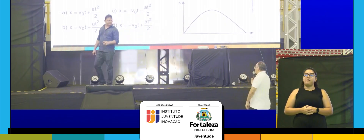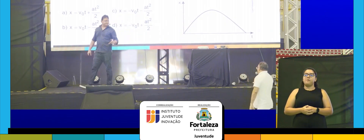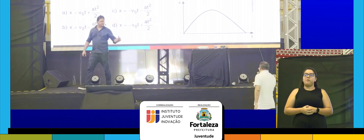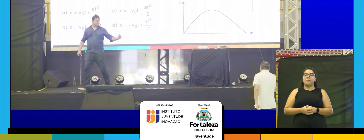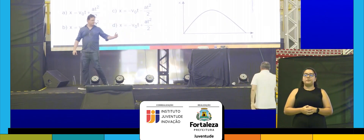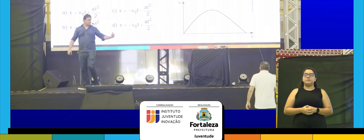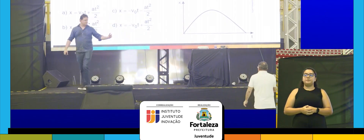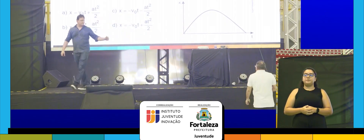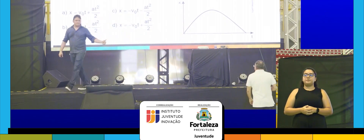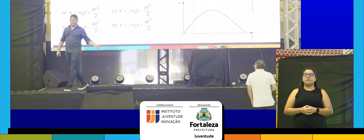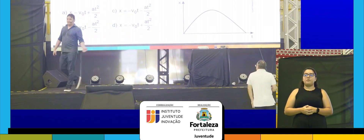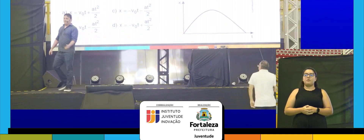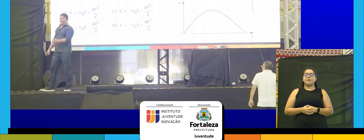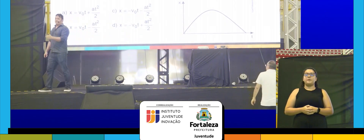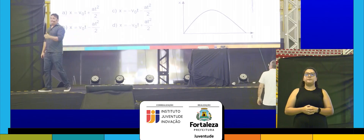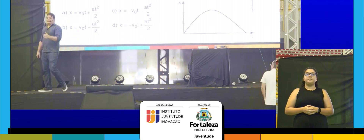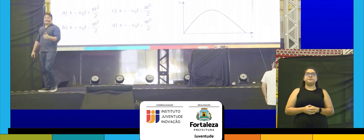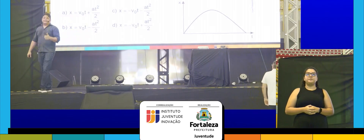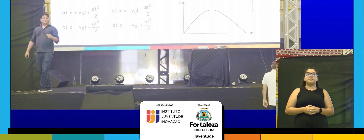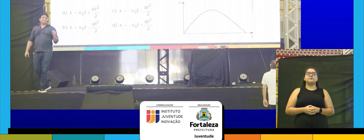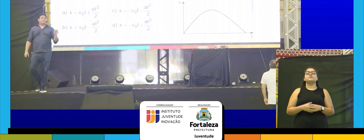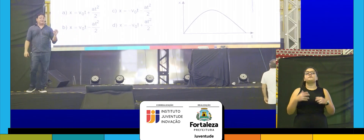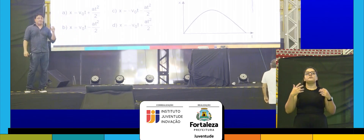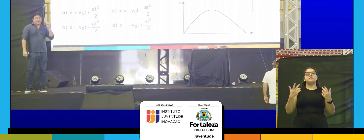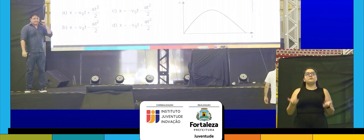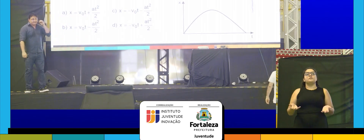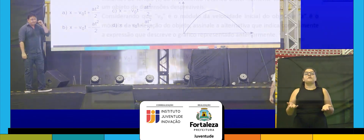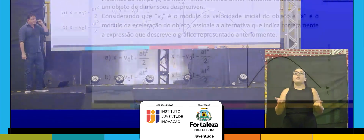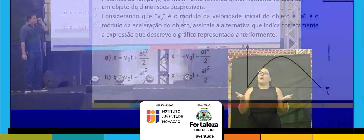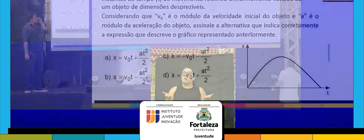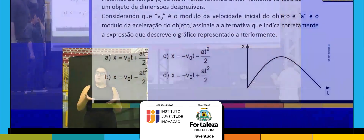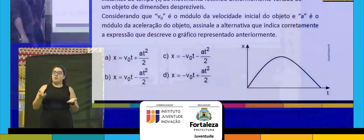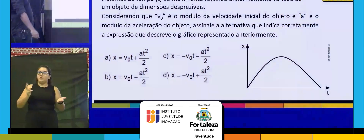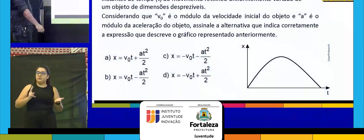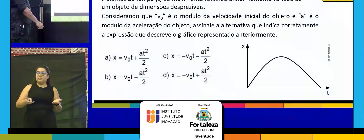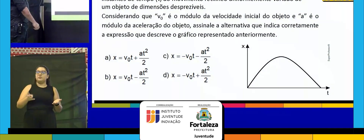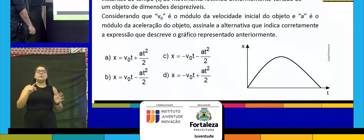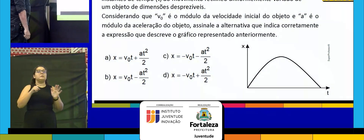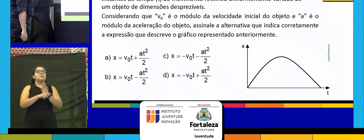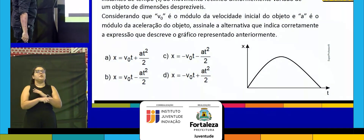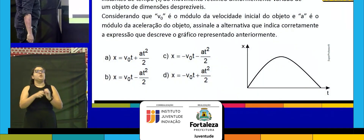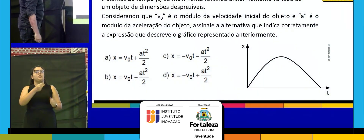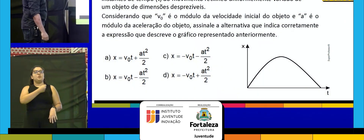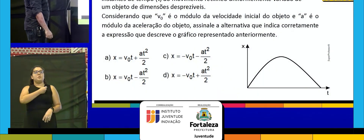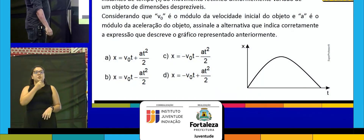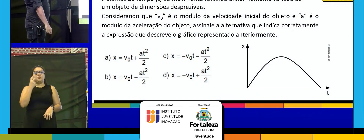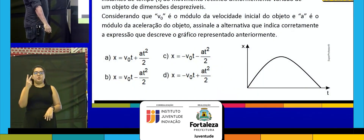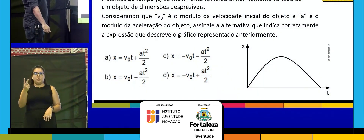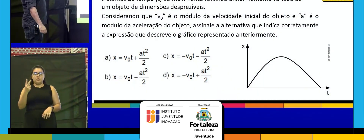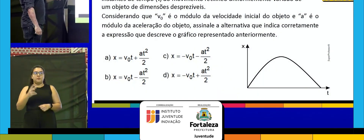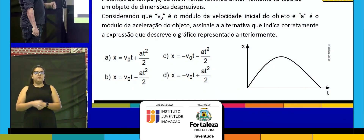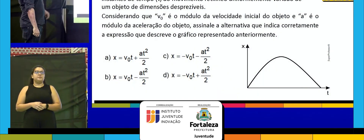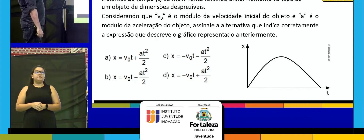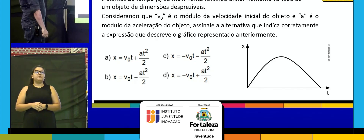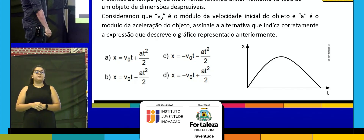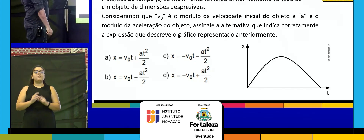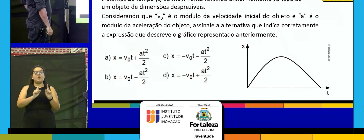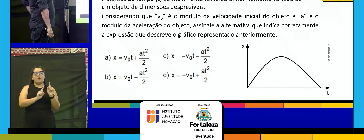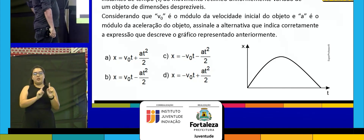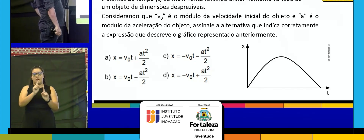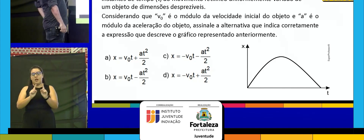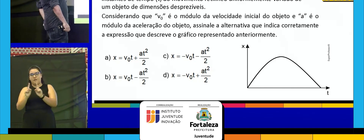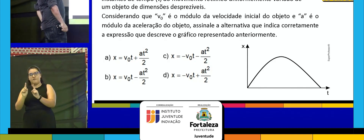Vamos lá, vai lá, mestre. Galera, pois vamos nessa. Questão de número 2. O gráfico a